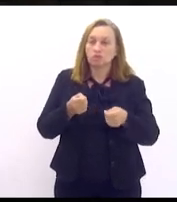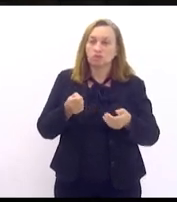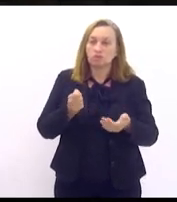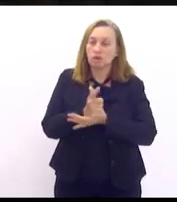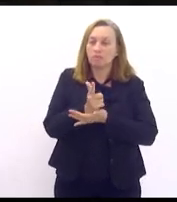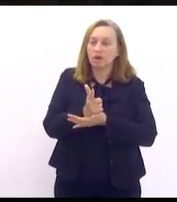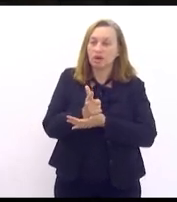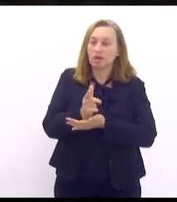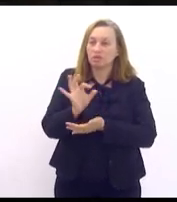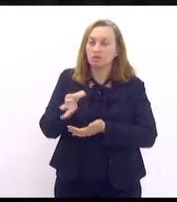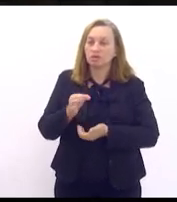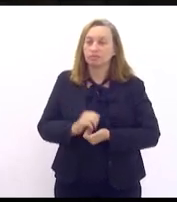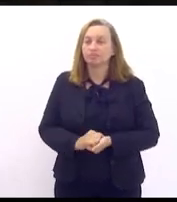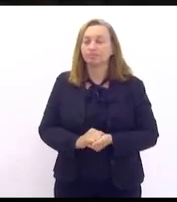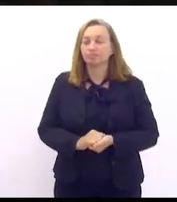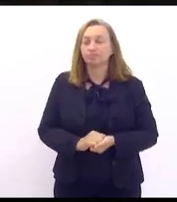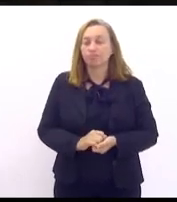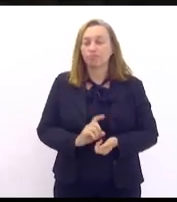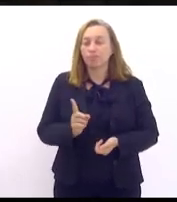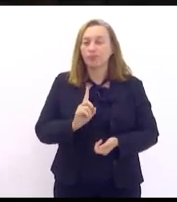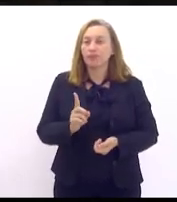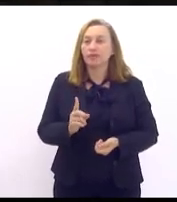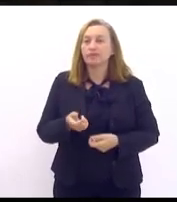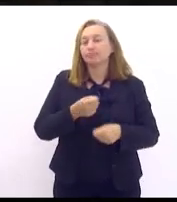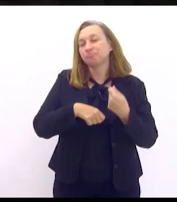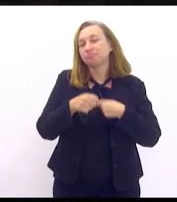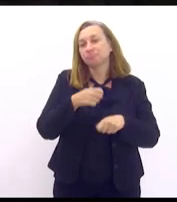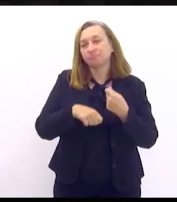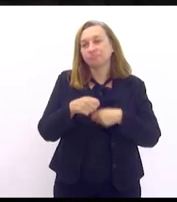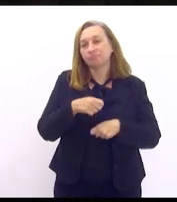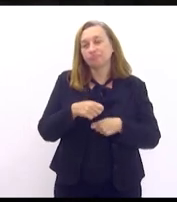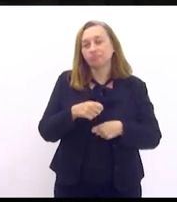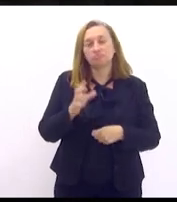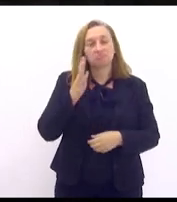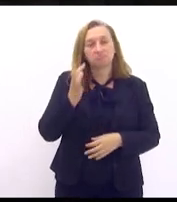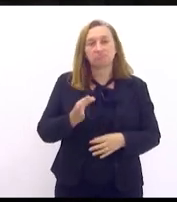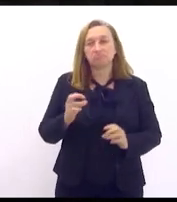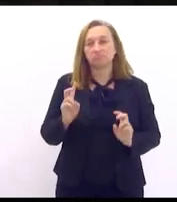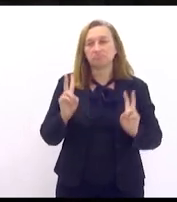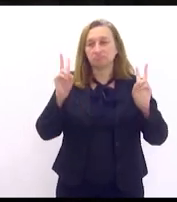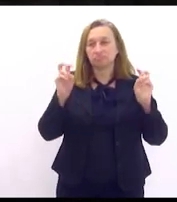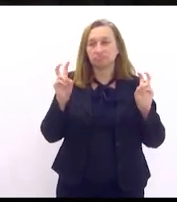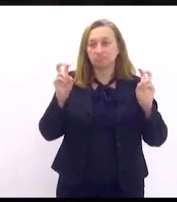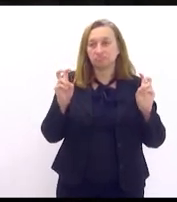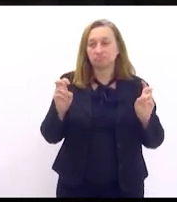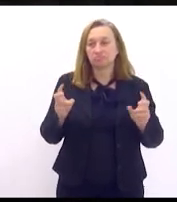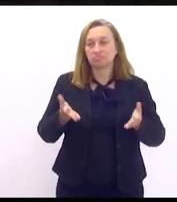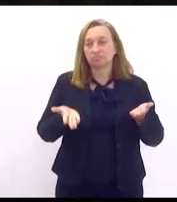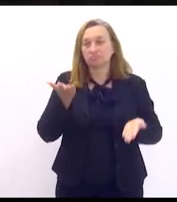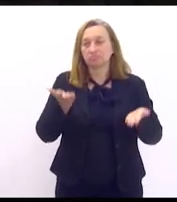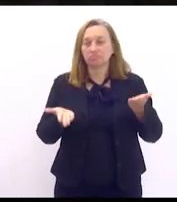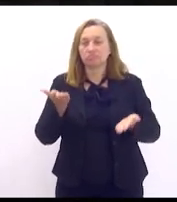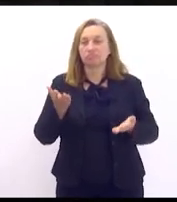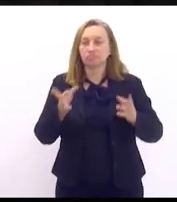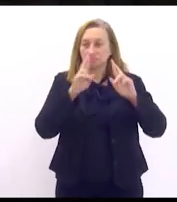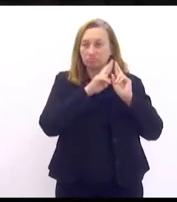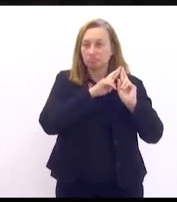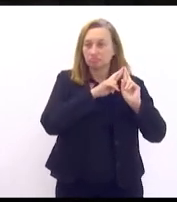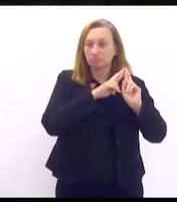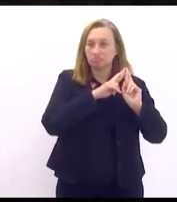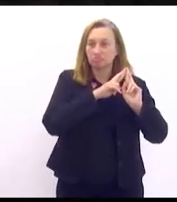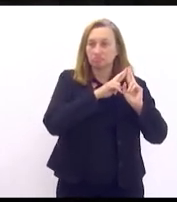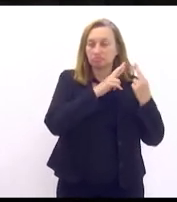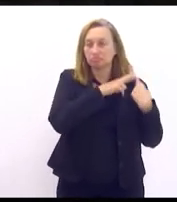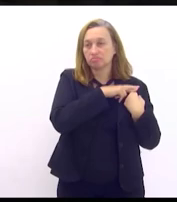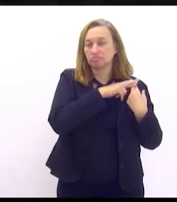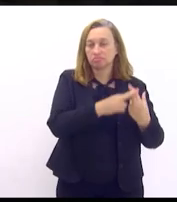gestão fiscal, orçamentária, econômica, seja lá qual for o termo, que busque um equilíbrio responsável, que possa